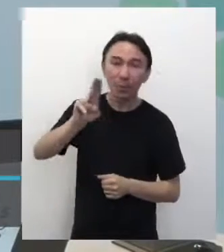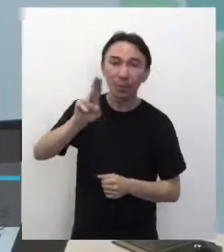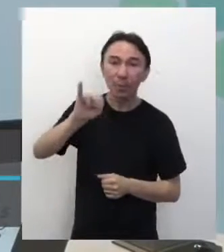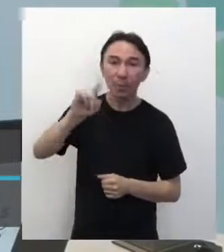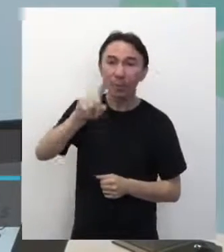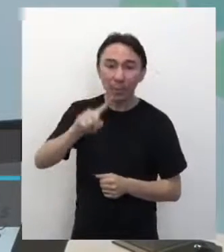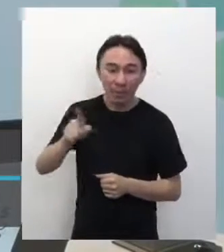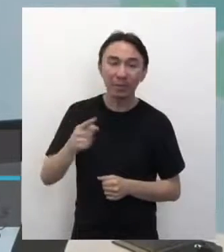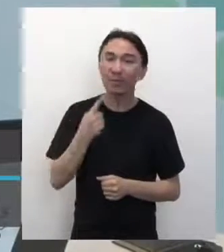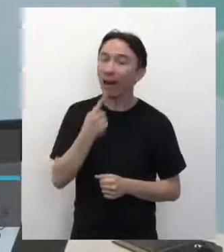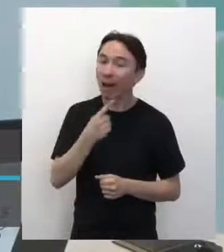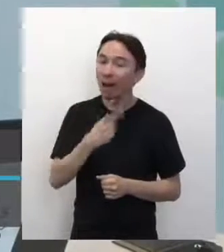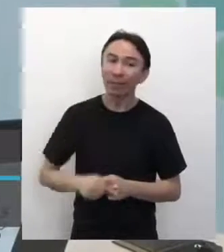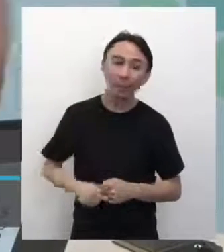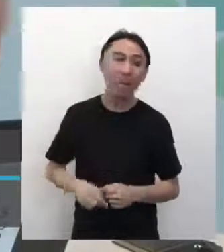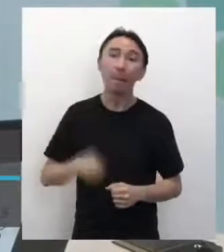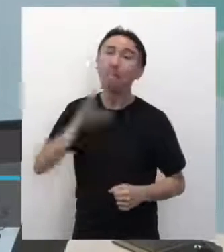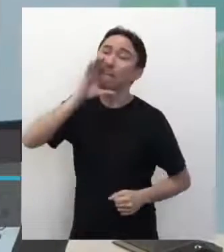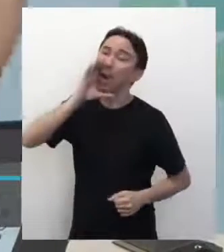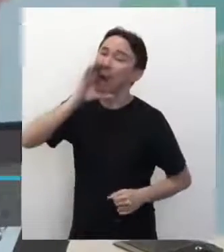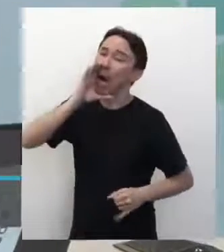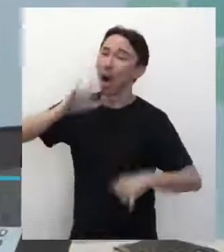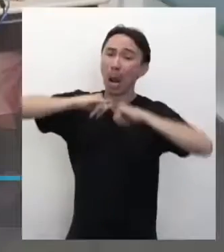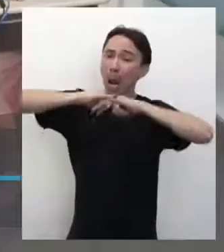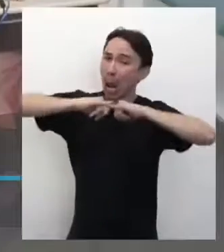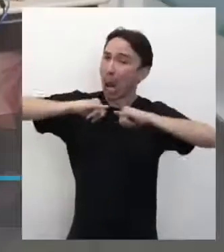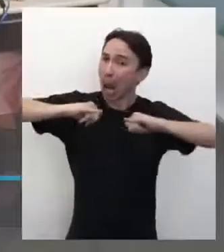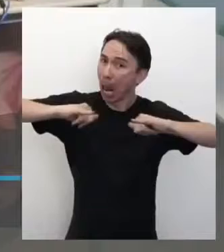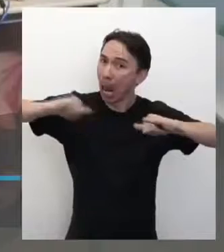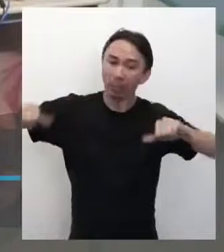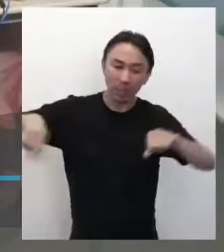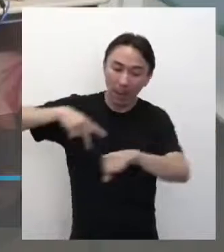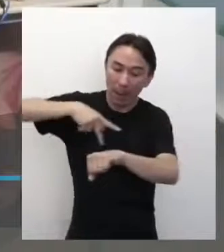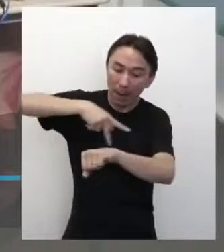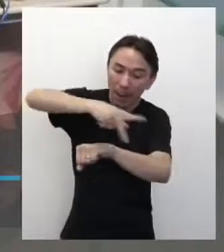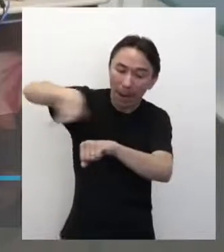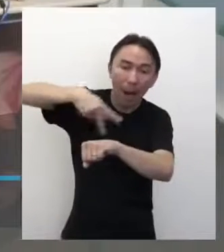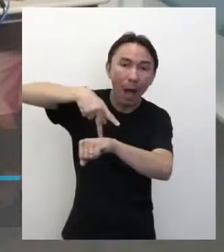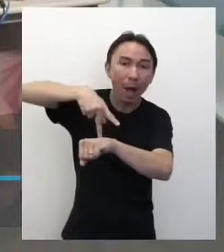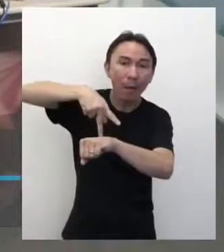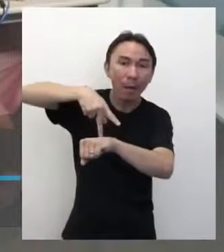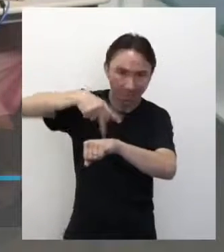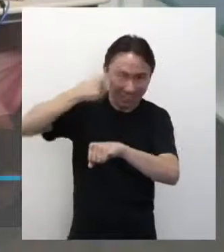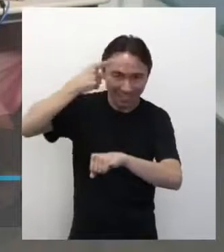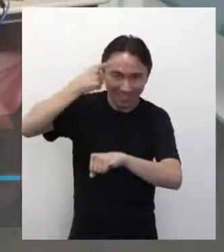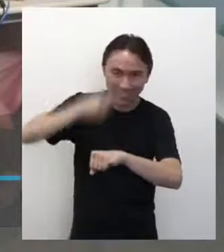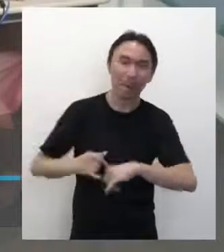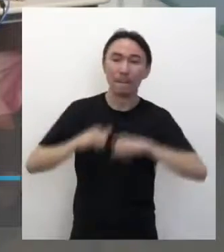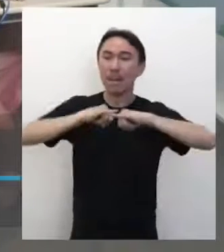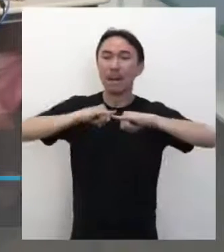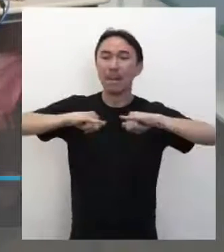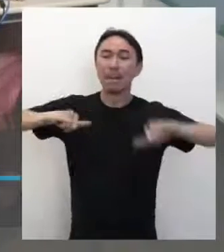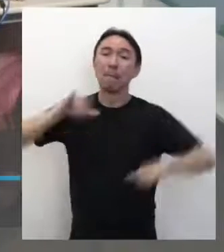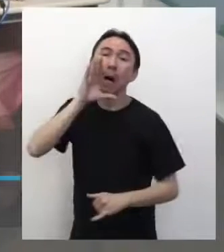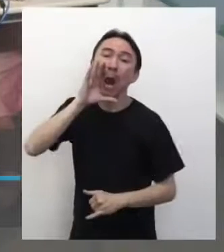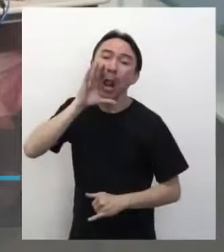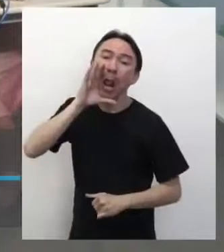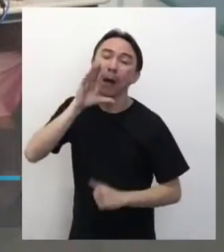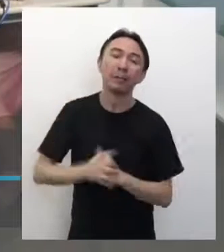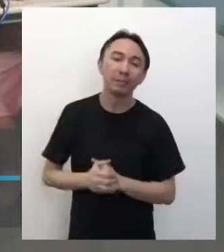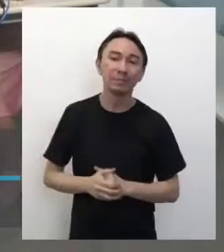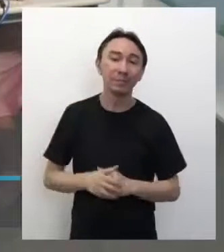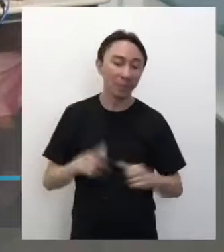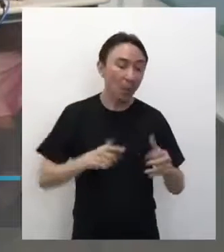interessante. Oralmente, através das praças públicas. Estão falando com o povo. Essa é a turma da poética. Nós temos aqui, professora, a turma da poética. Quando eu preciso de